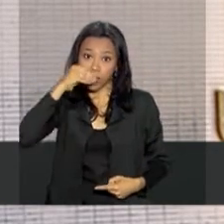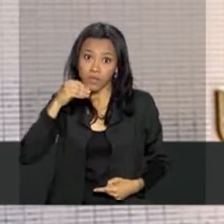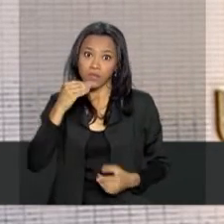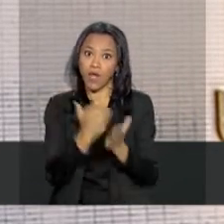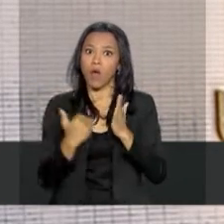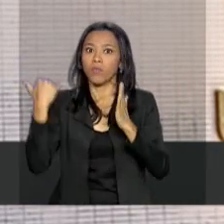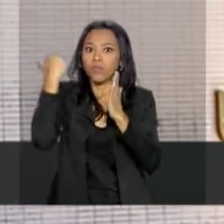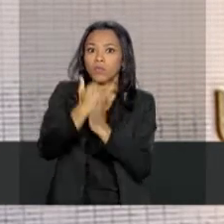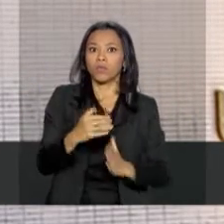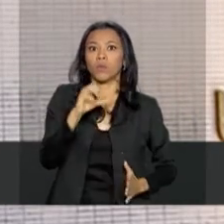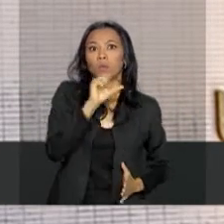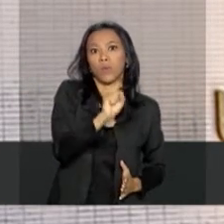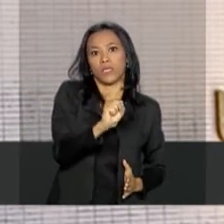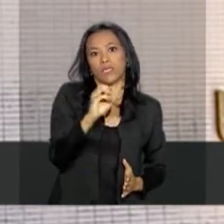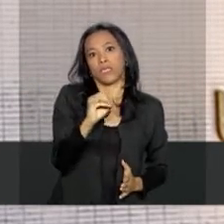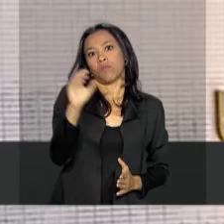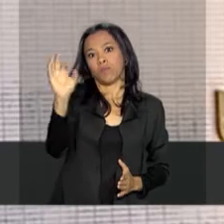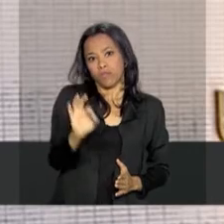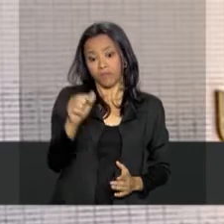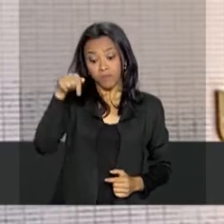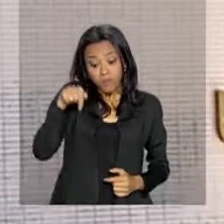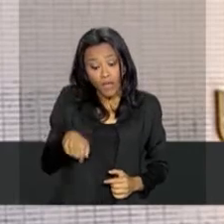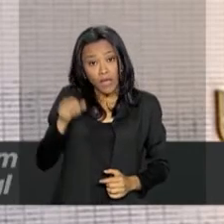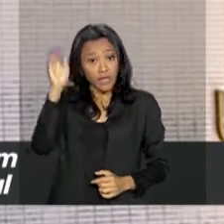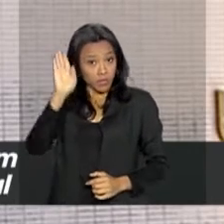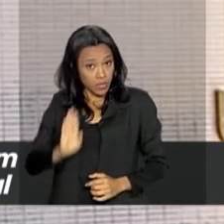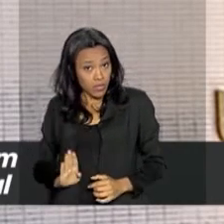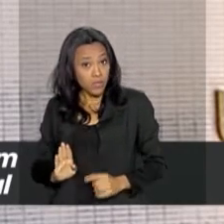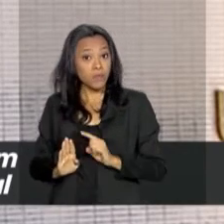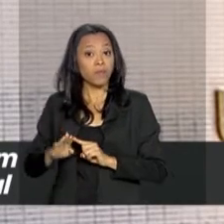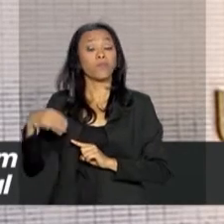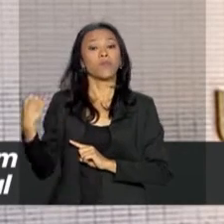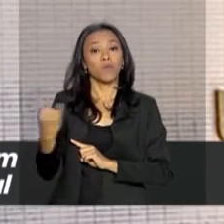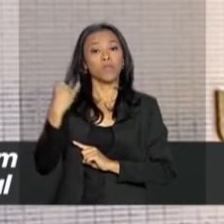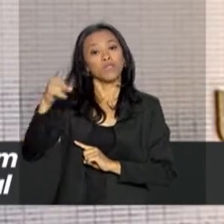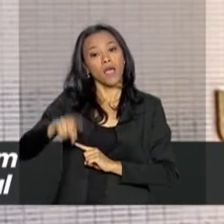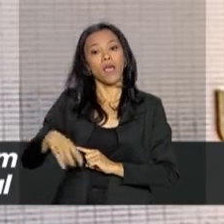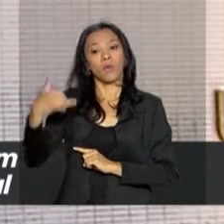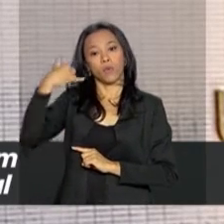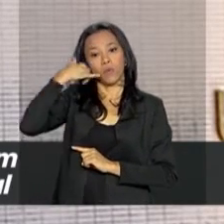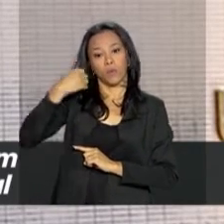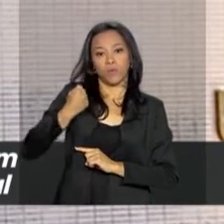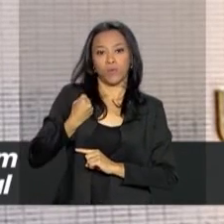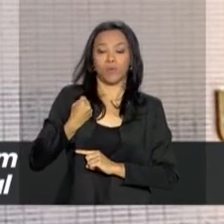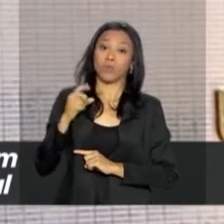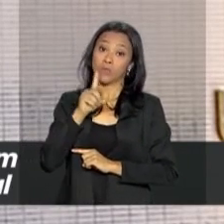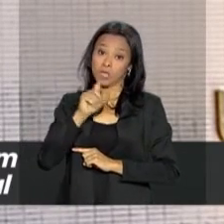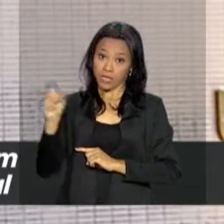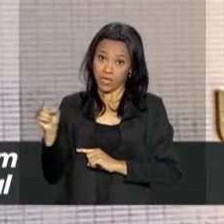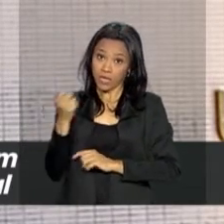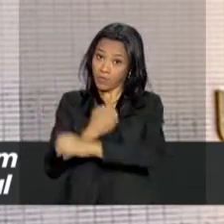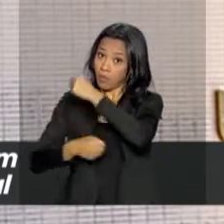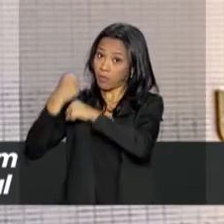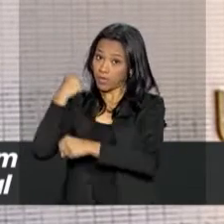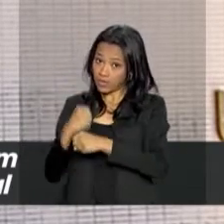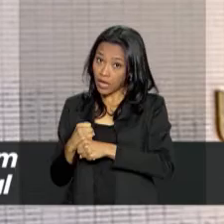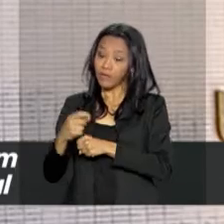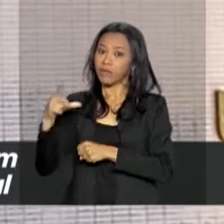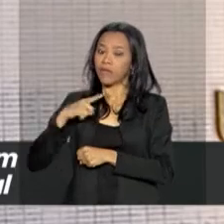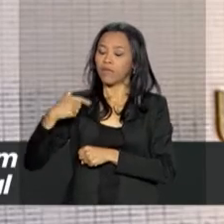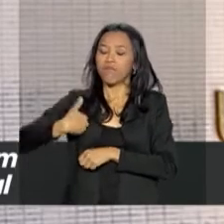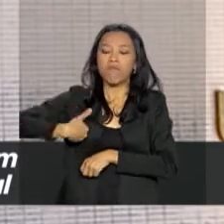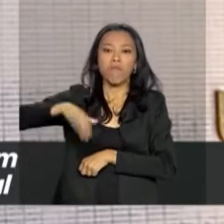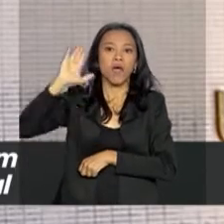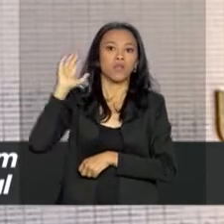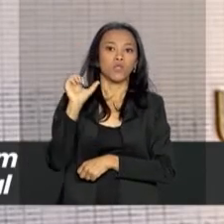de 80%. Aqui no Brasil, um importante canal de denúncia é o Disque 100. Só no ano passado, o serviço recebeu mais